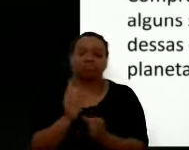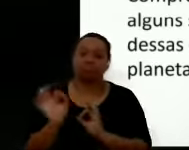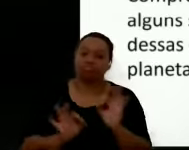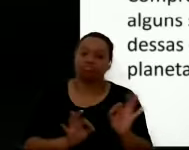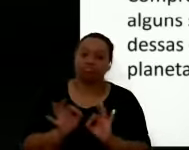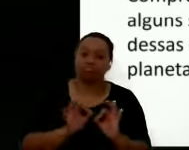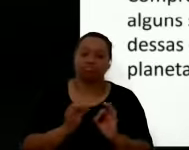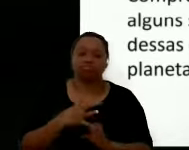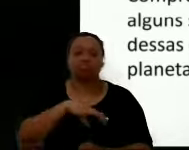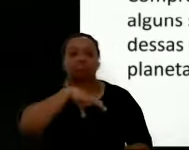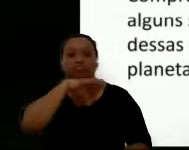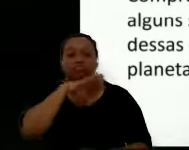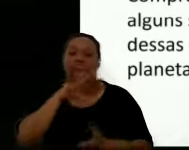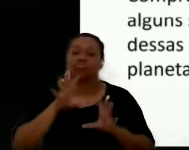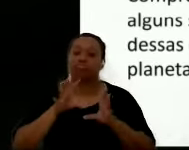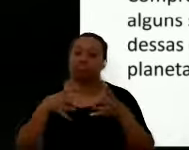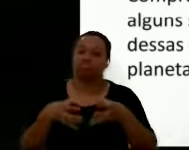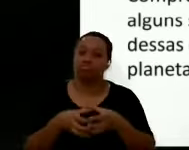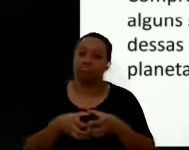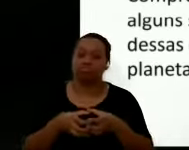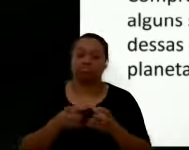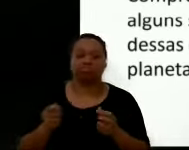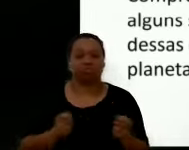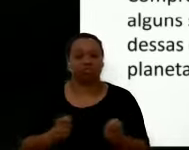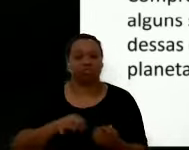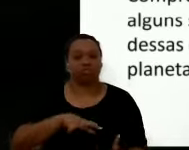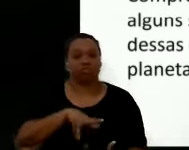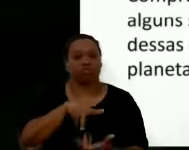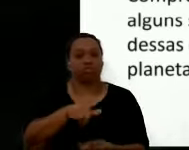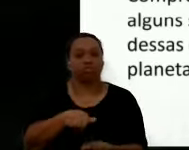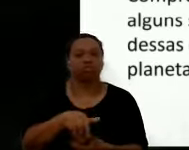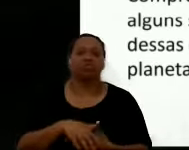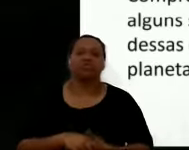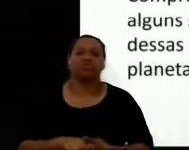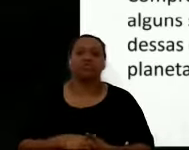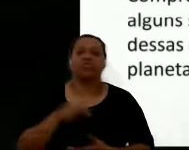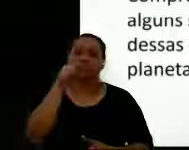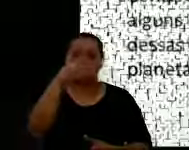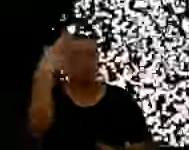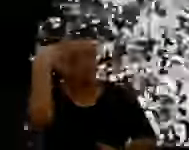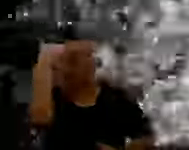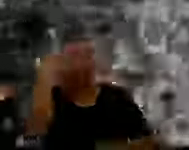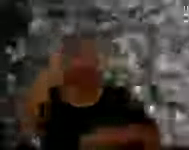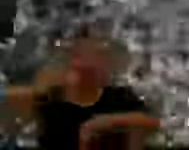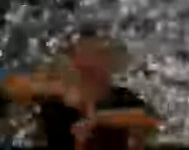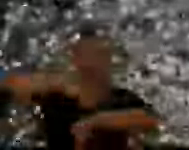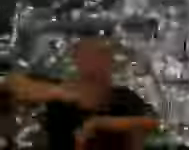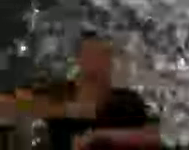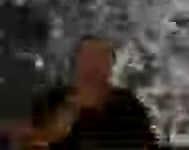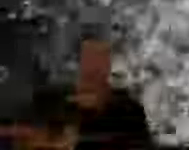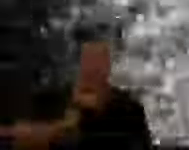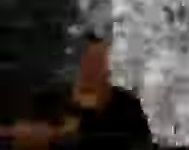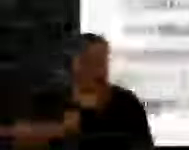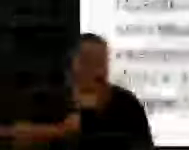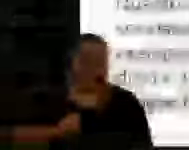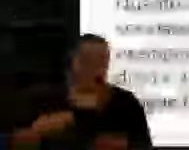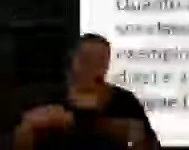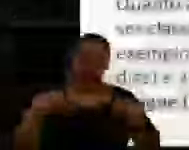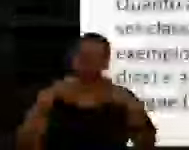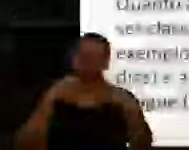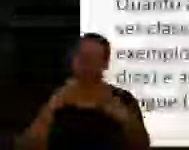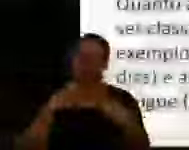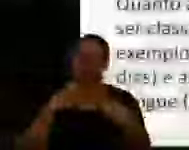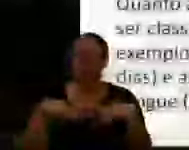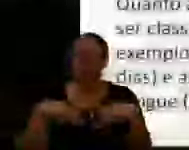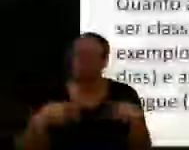vivos e ajudar na manutenção dessas espécies de maneira equilibrada para o planeta. Você sabe o tempo